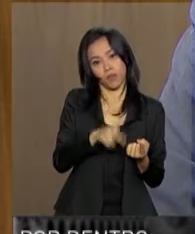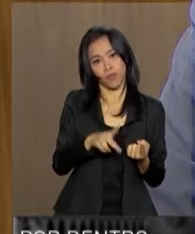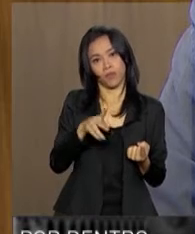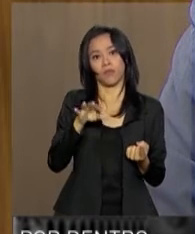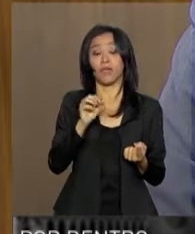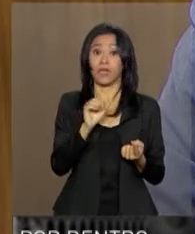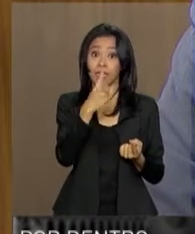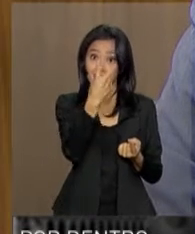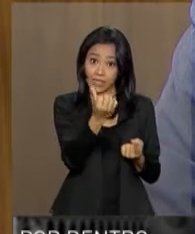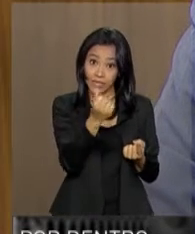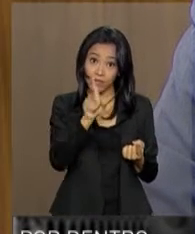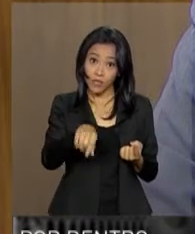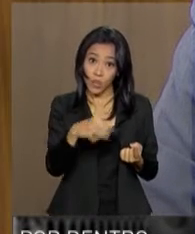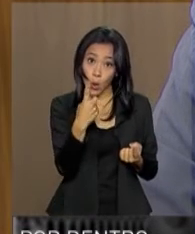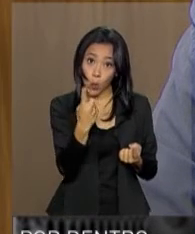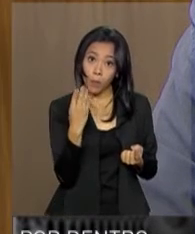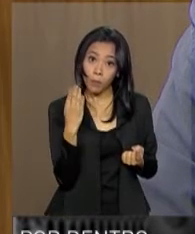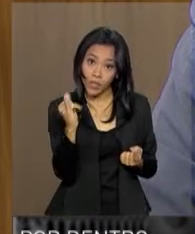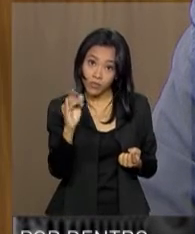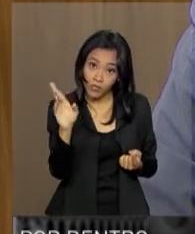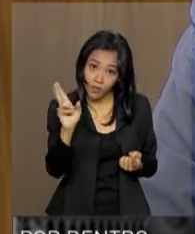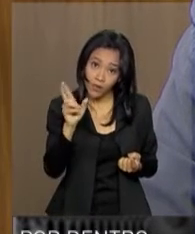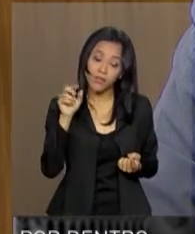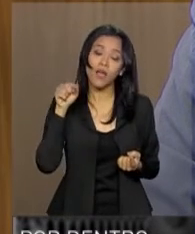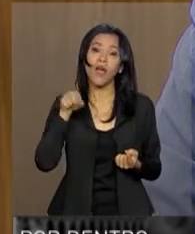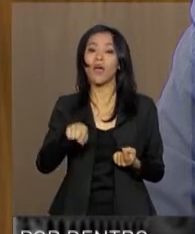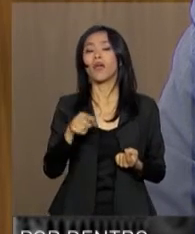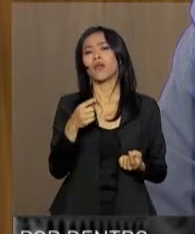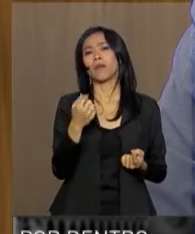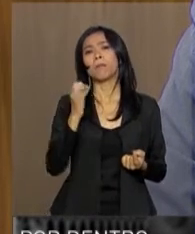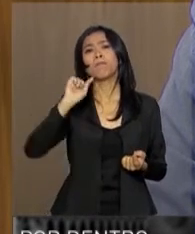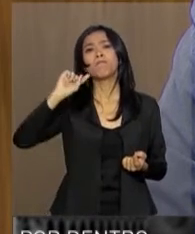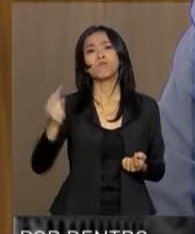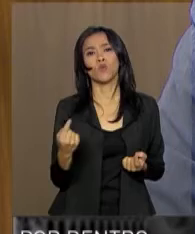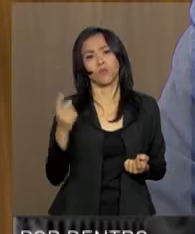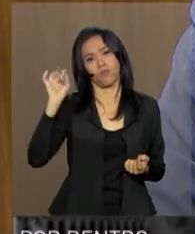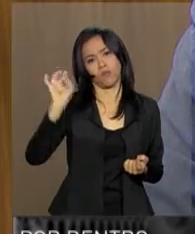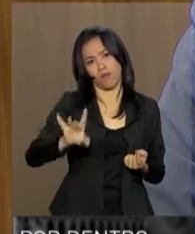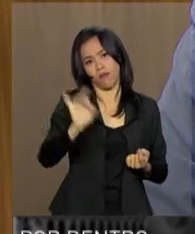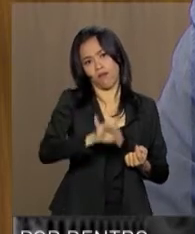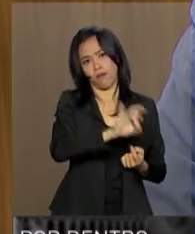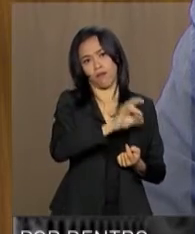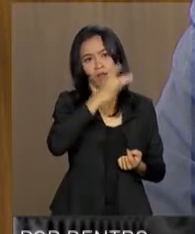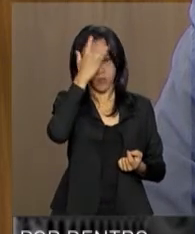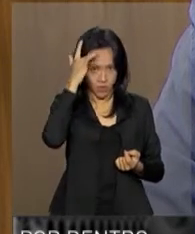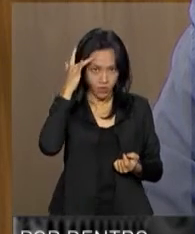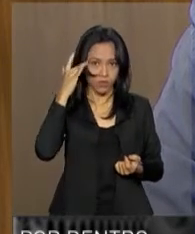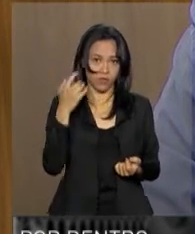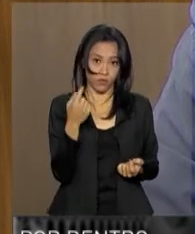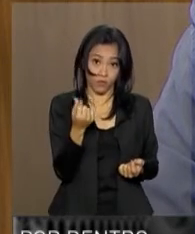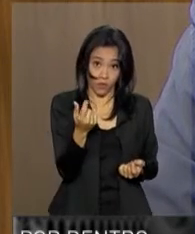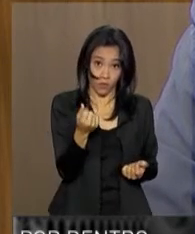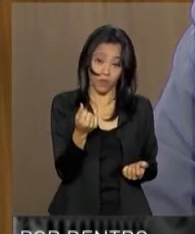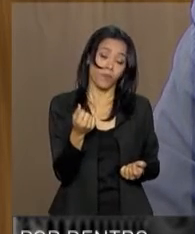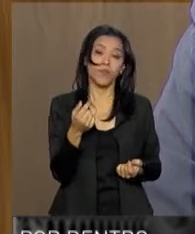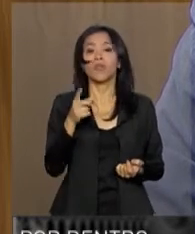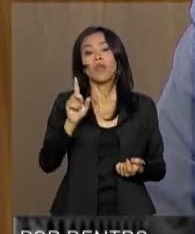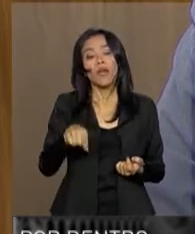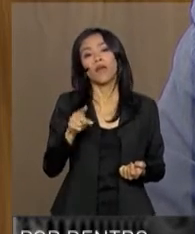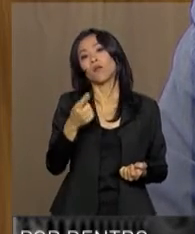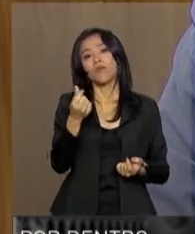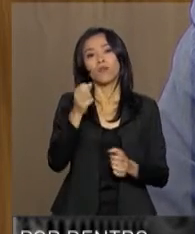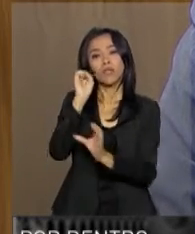de reais ou seja um tíquete médio um saldo médio de mil reais para cada pessoa então um valor considerável que as pessoas têm hoje